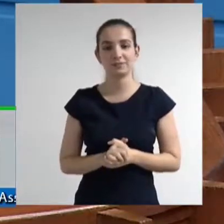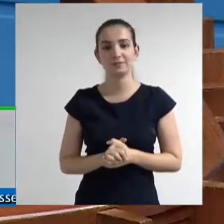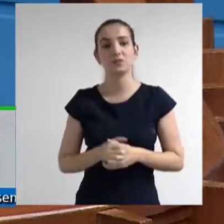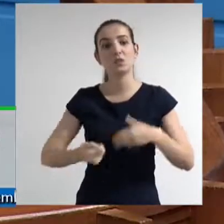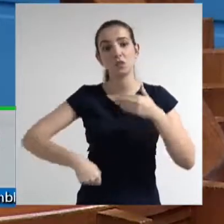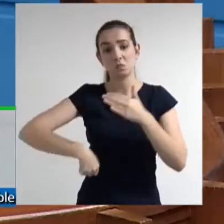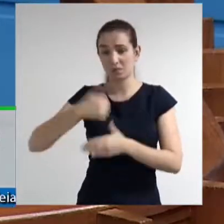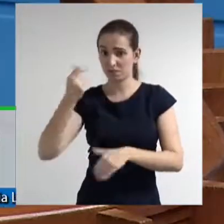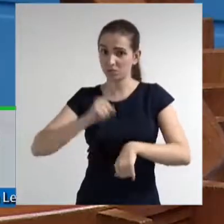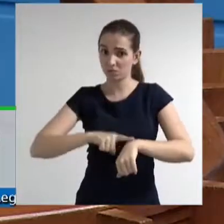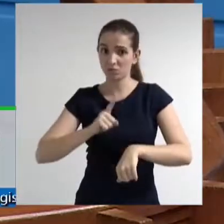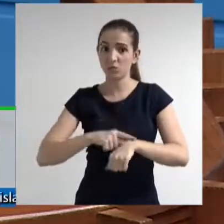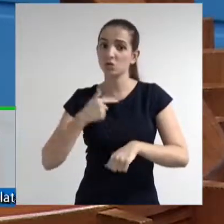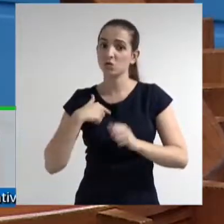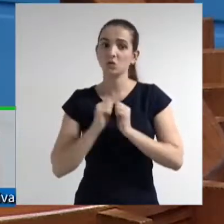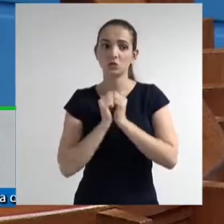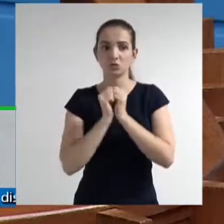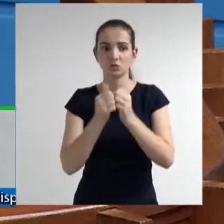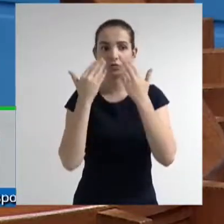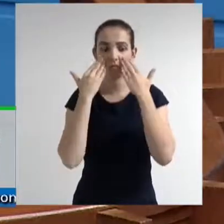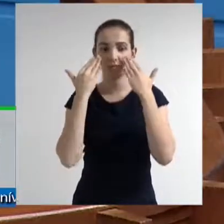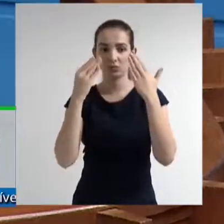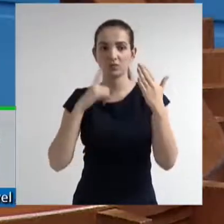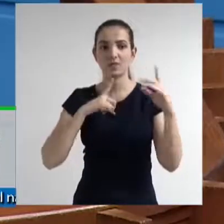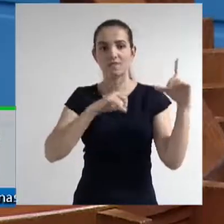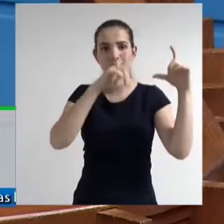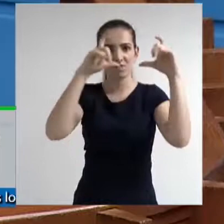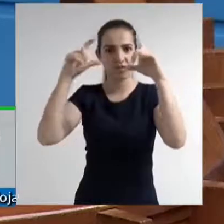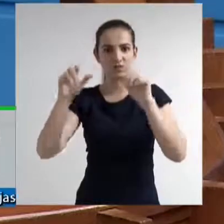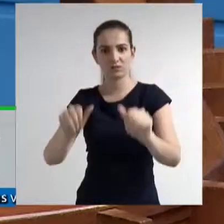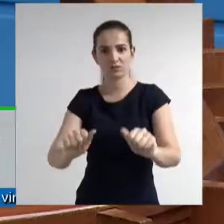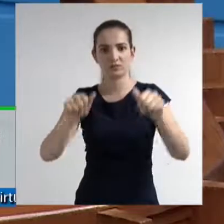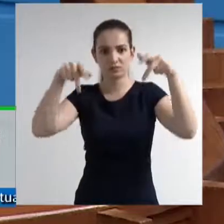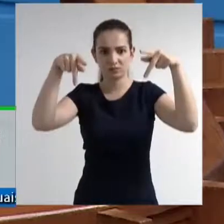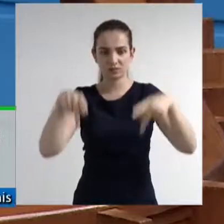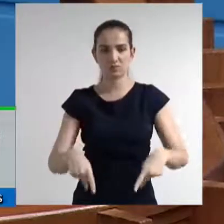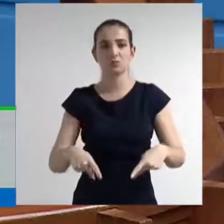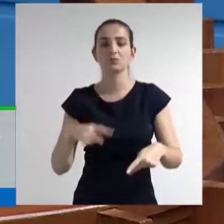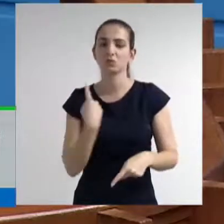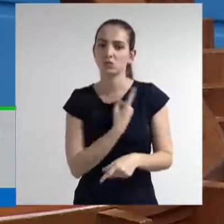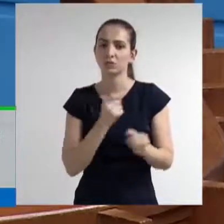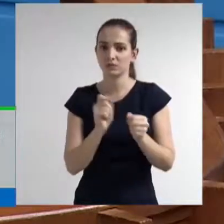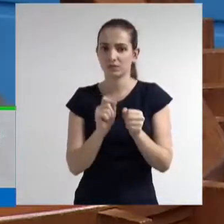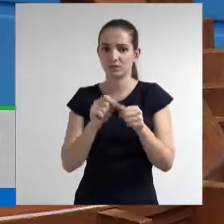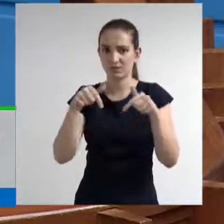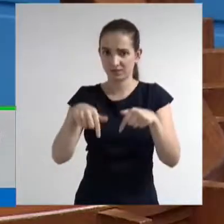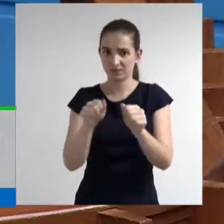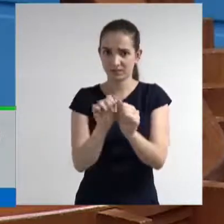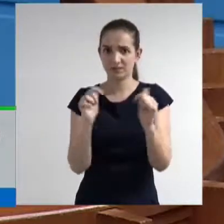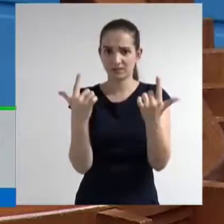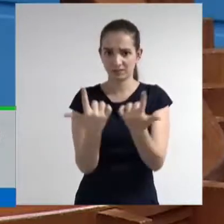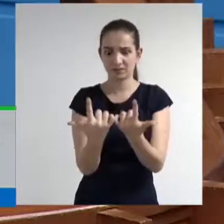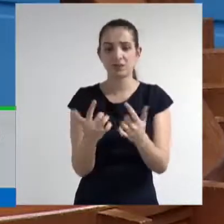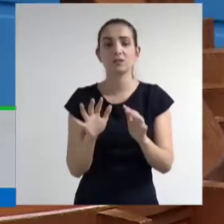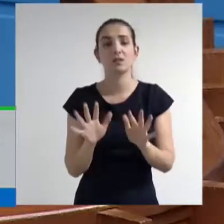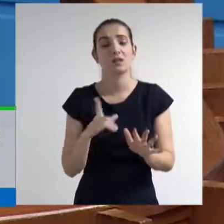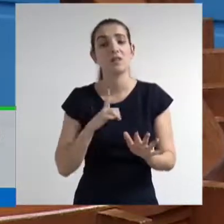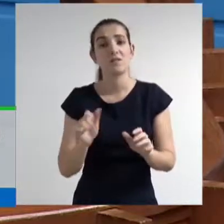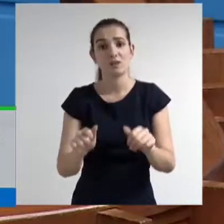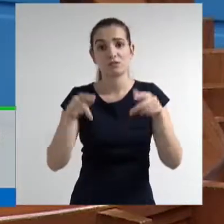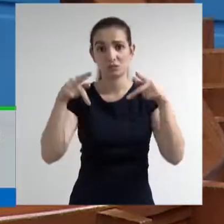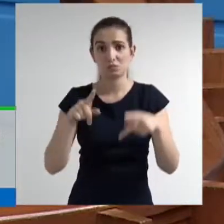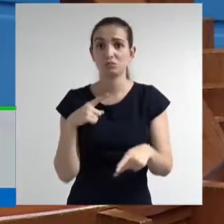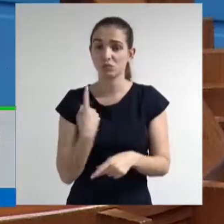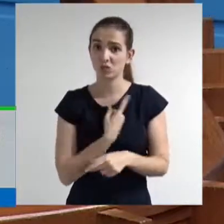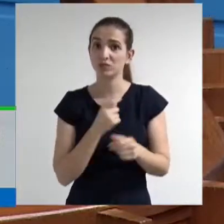eu participei aqui, tem várias fotos de audiências públicas que nós fizemos aqui na Assembleia Legislativa, audiências públicas que